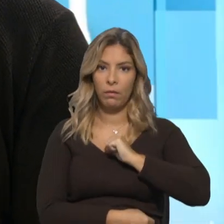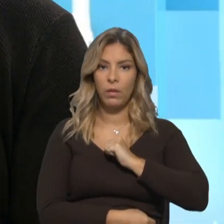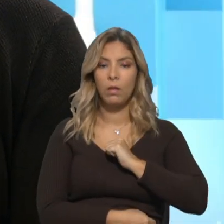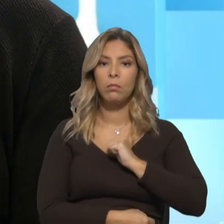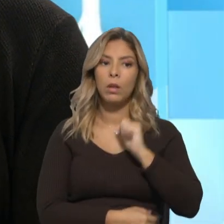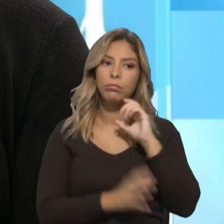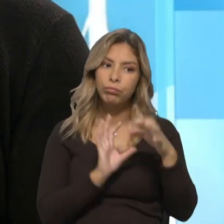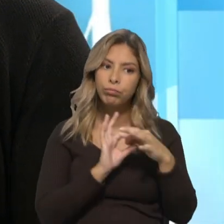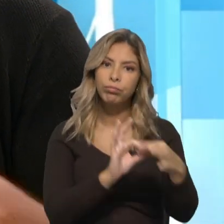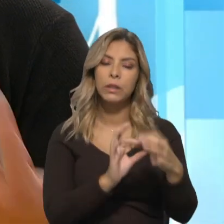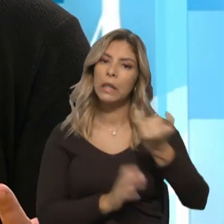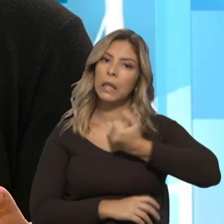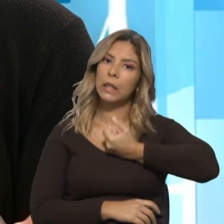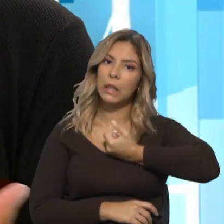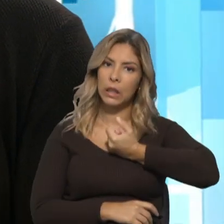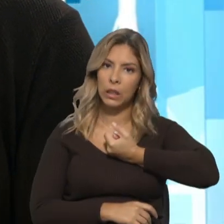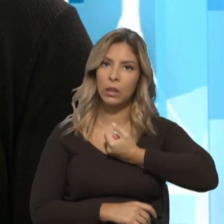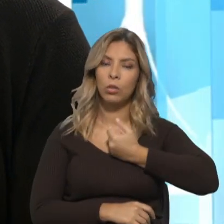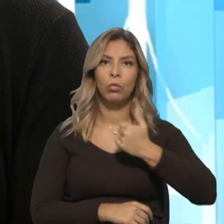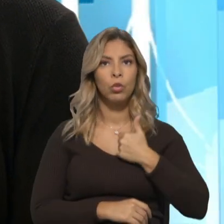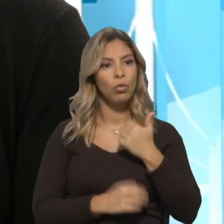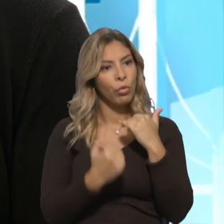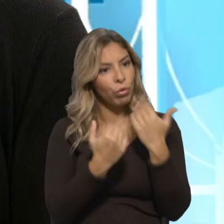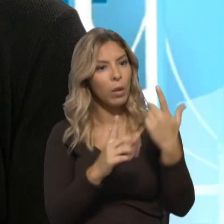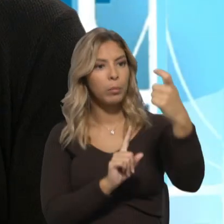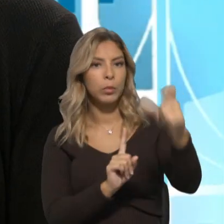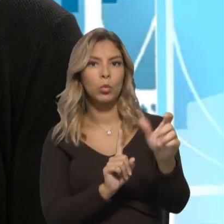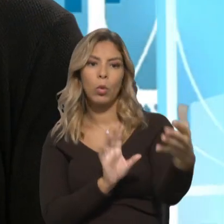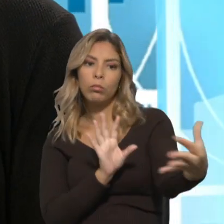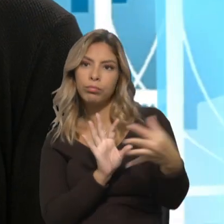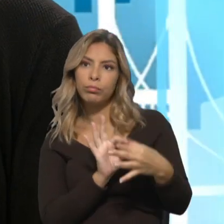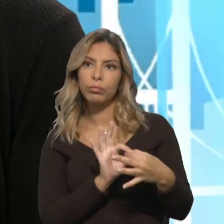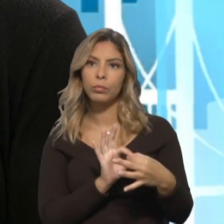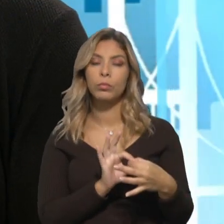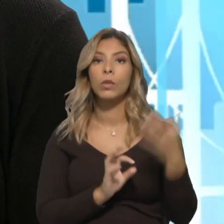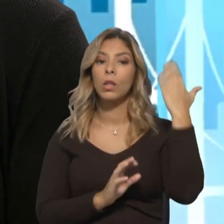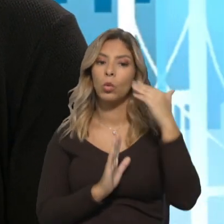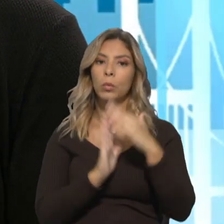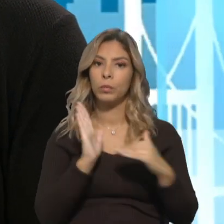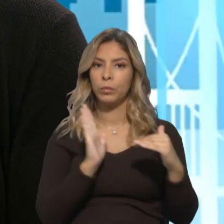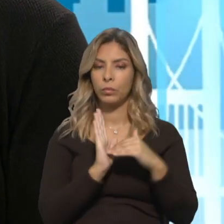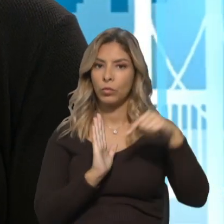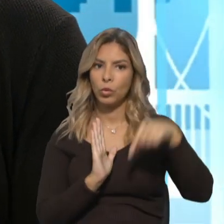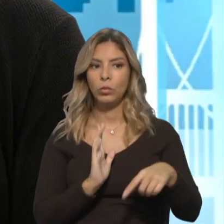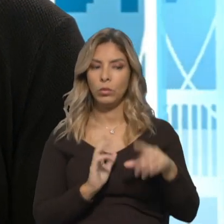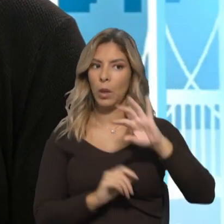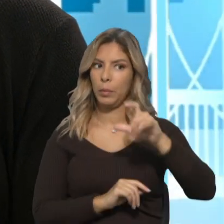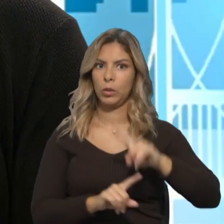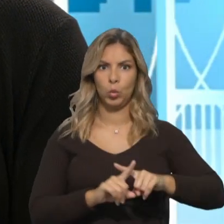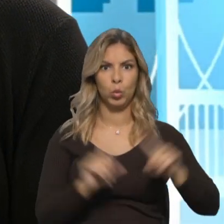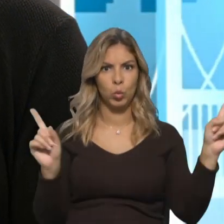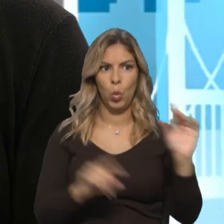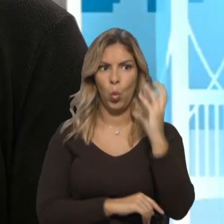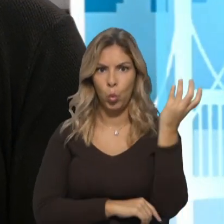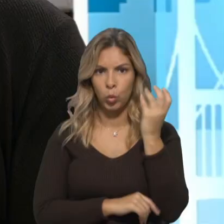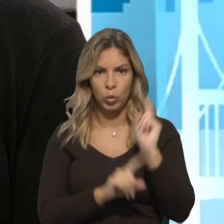nossa identidade, ou seja, nós somos para os outros. Depois, por exemplo, quando eu estava na Coreia do Sul, um país completamente diferente, com uma cultura completamente